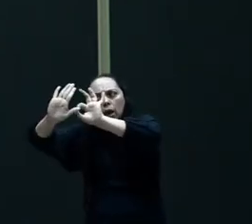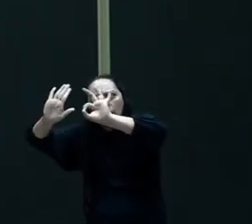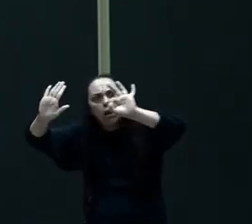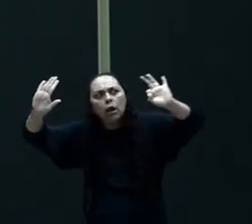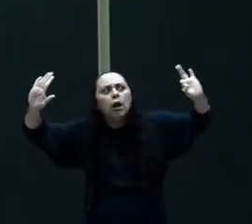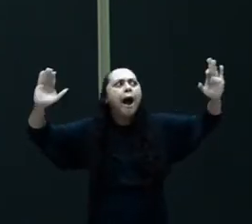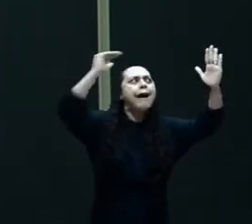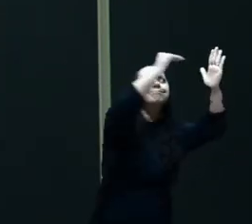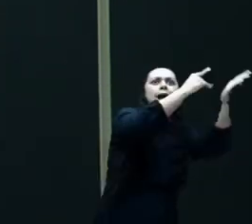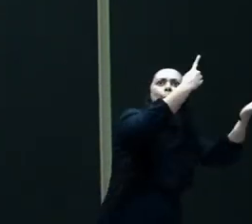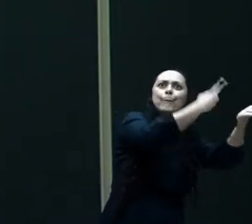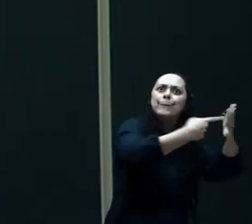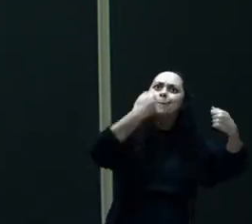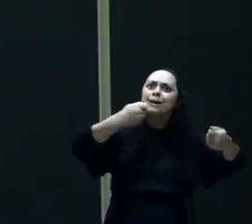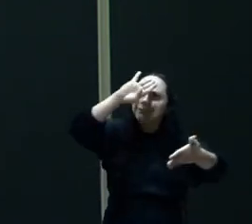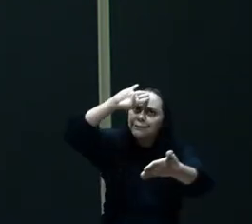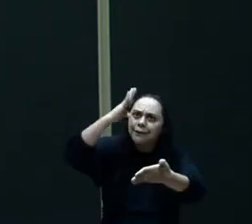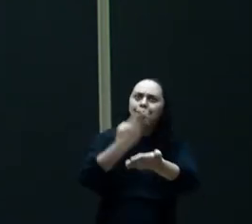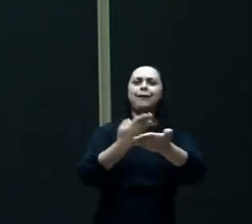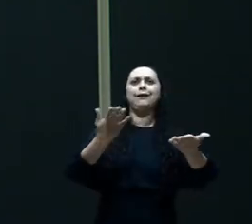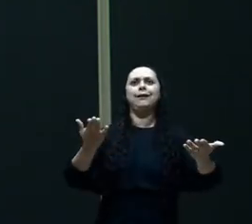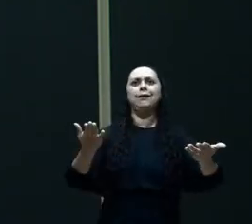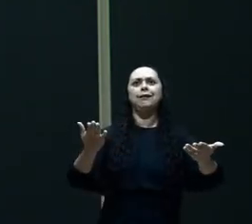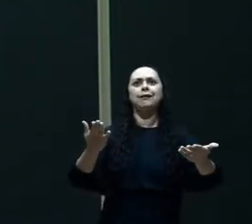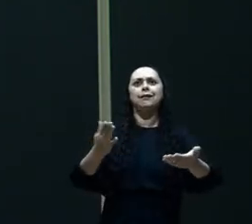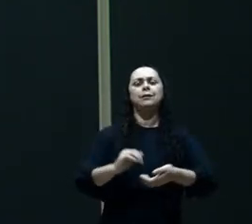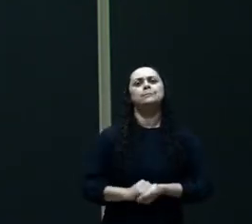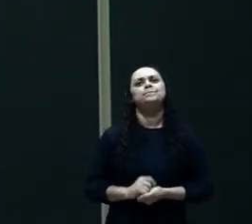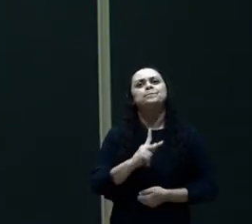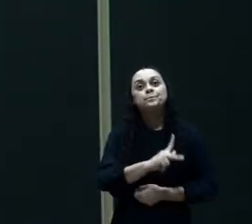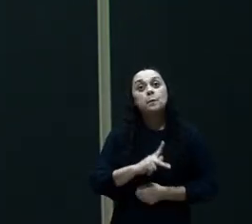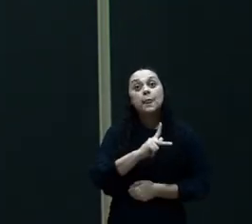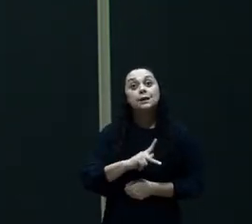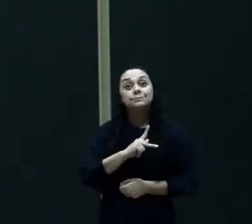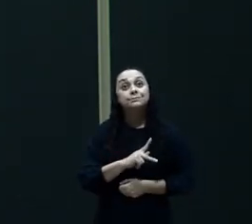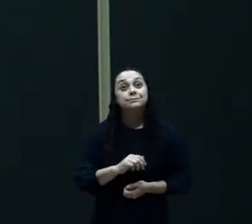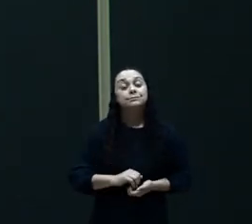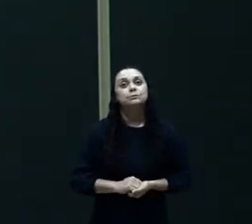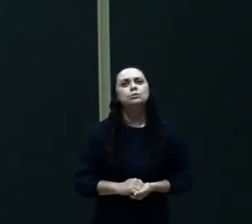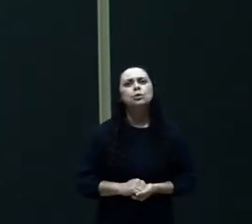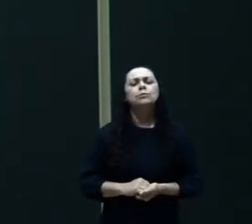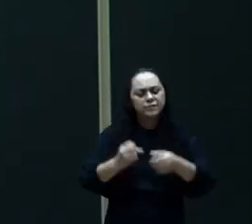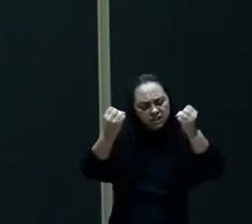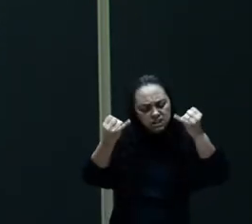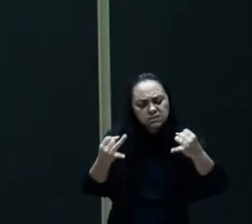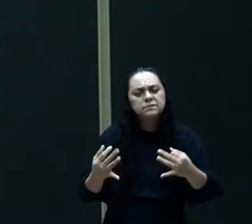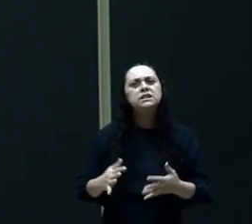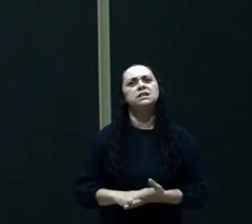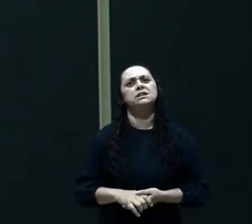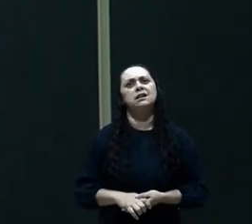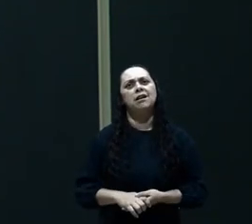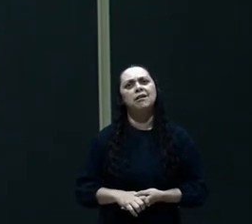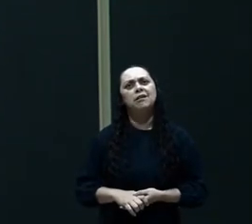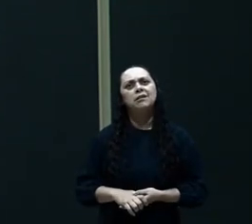promessa Paulo estava desse jeito e Deus de vez como nos